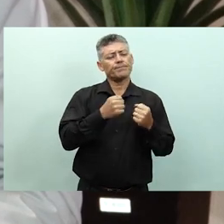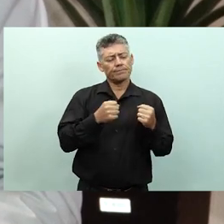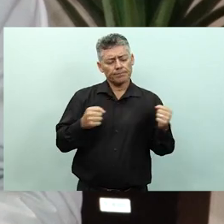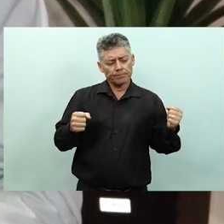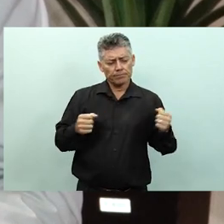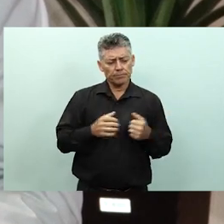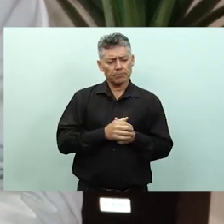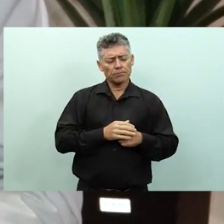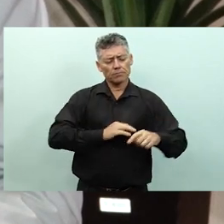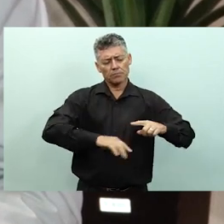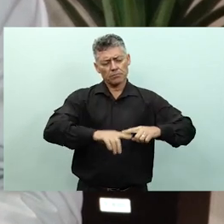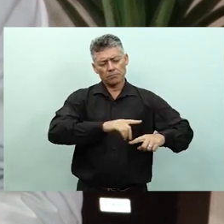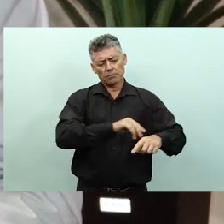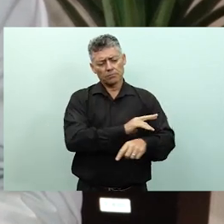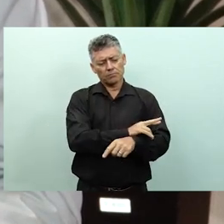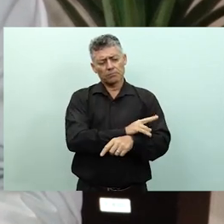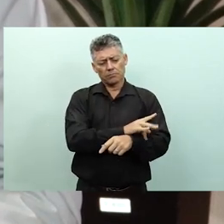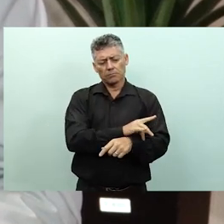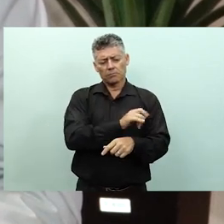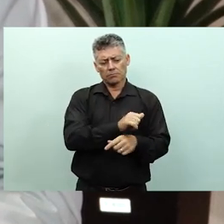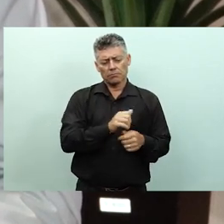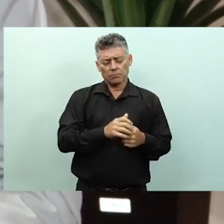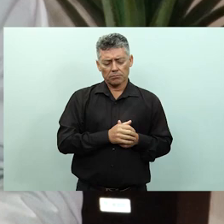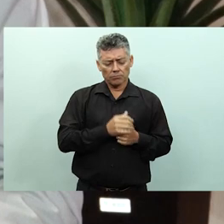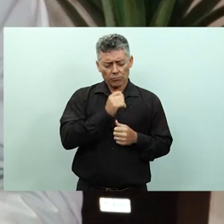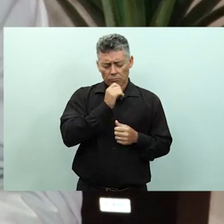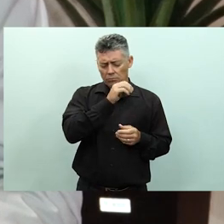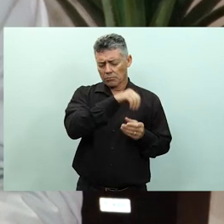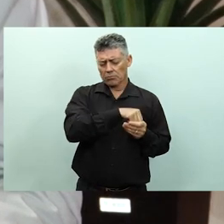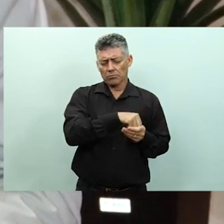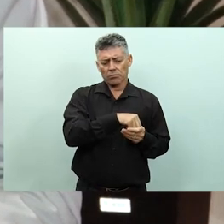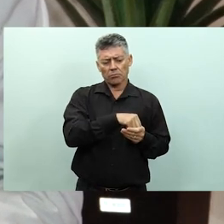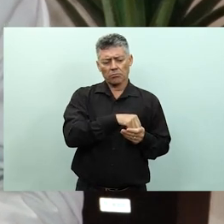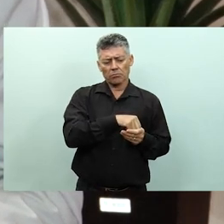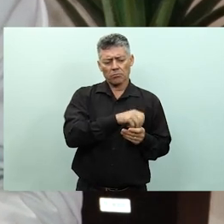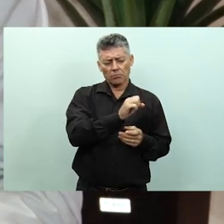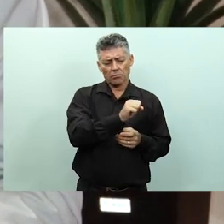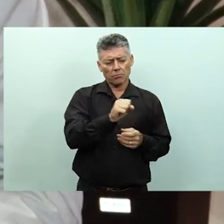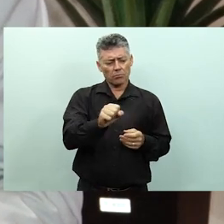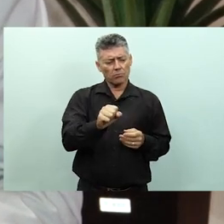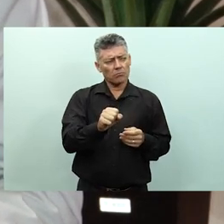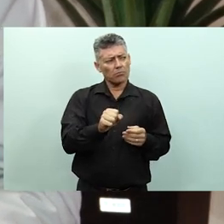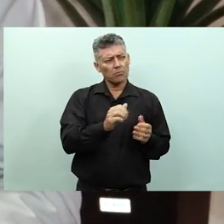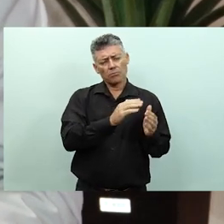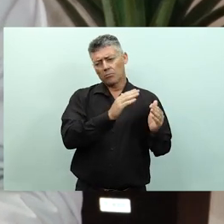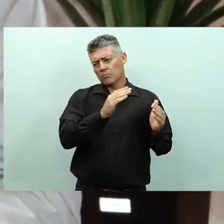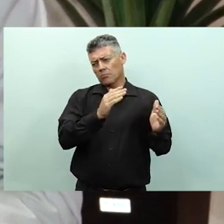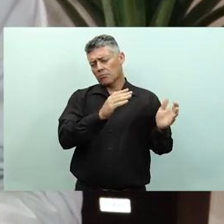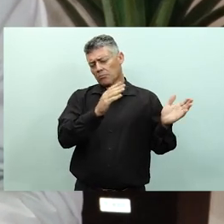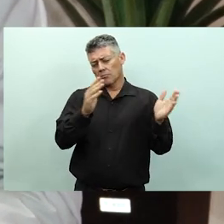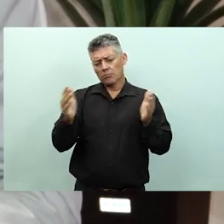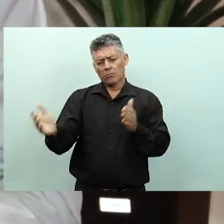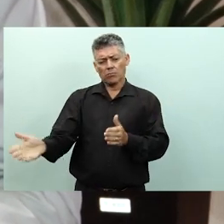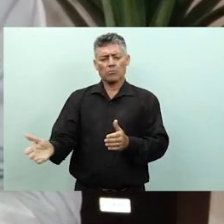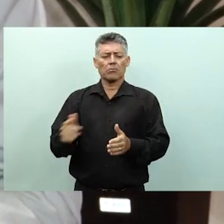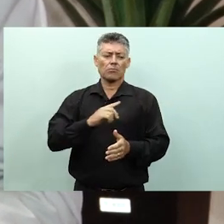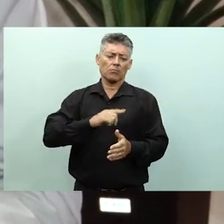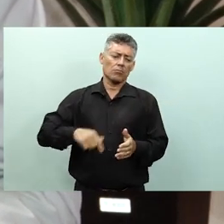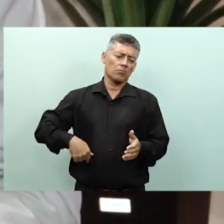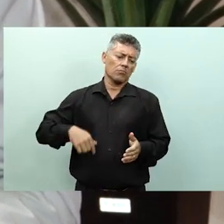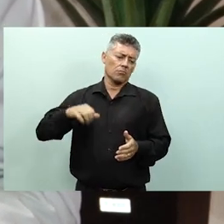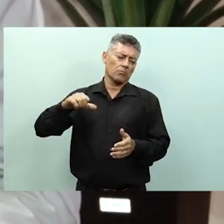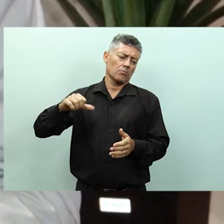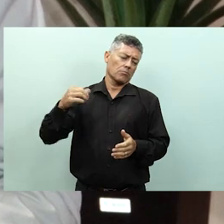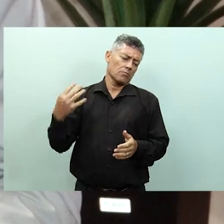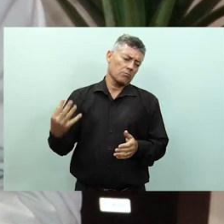a grande liderança de Dona Vilma. Eu não coloco de 88 para cá, porque houve a candidatura dela